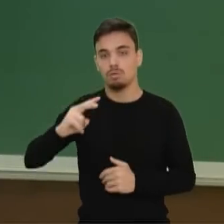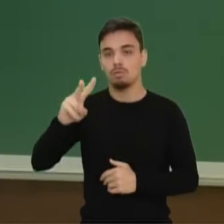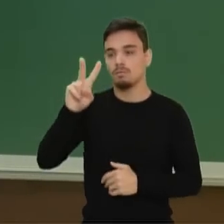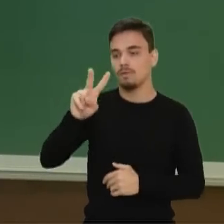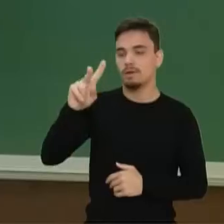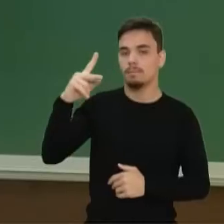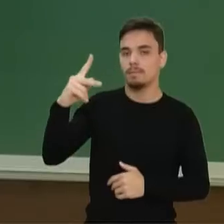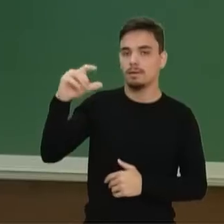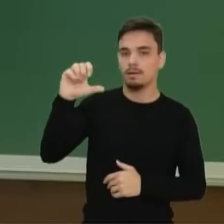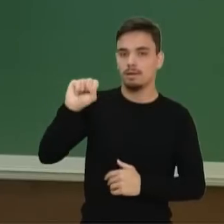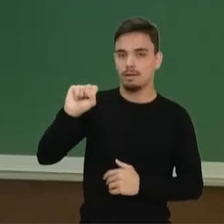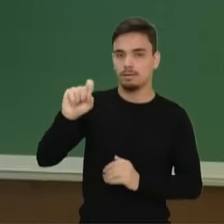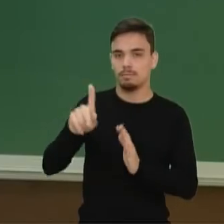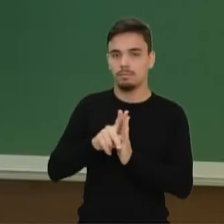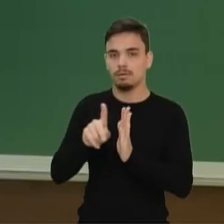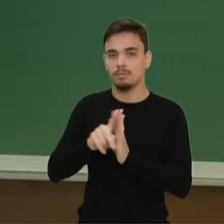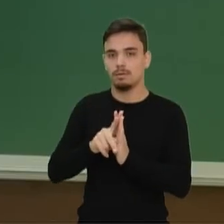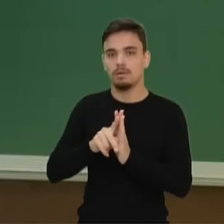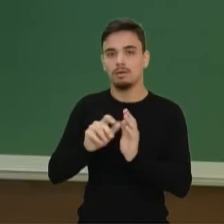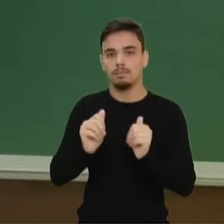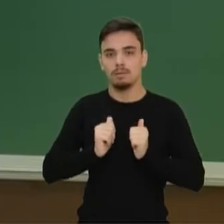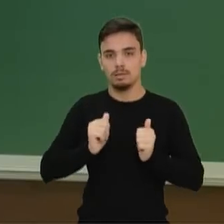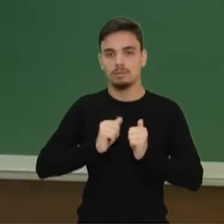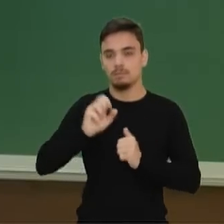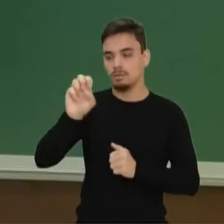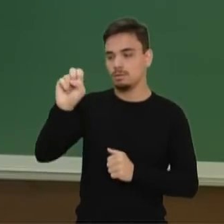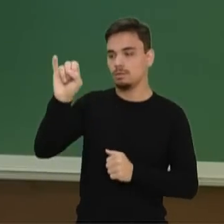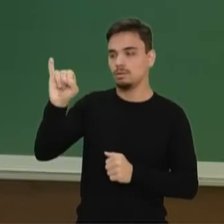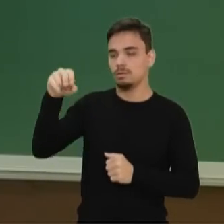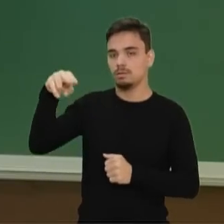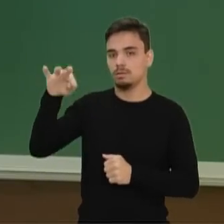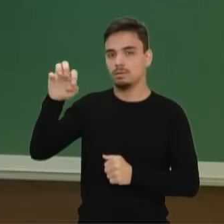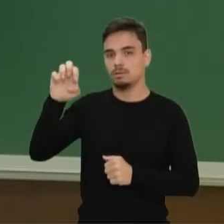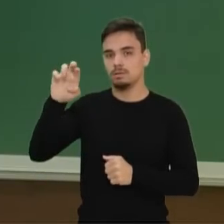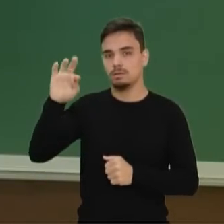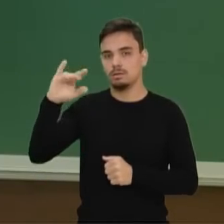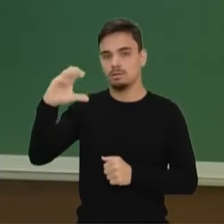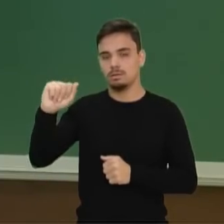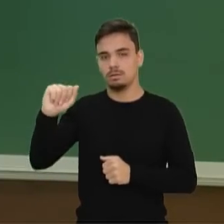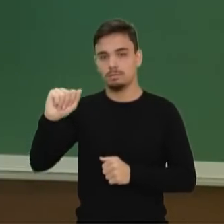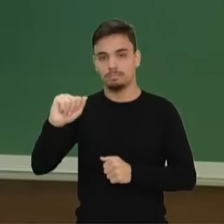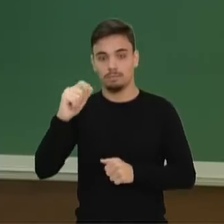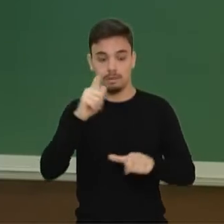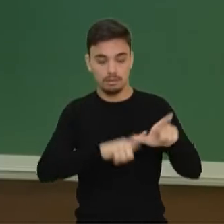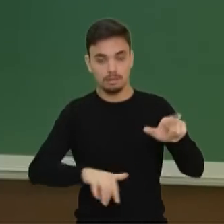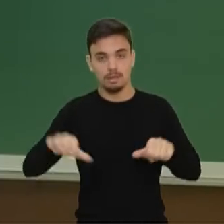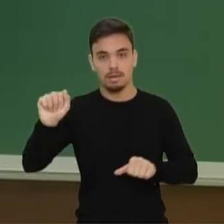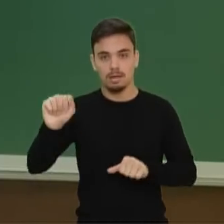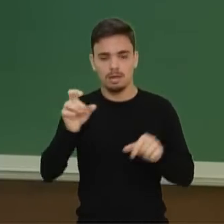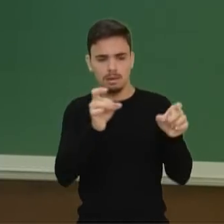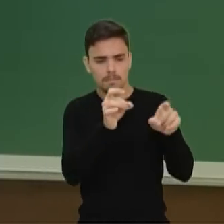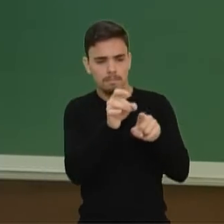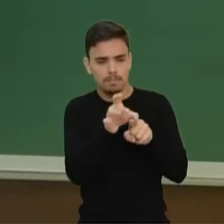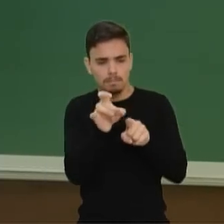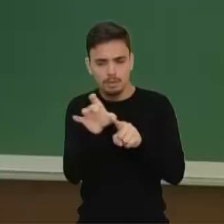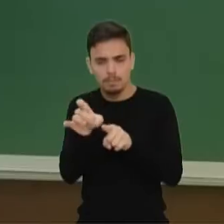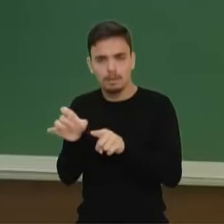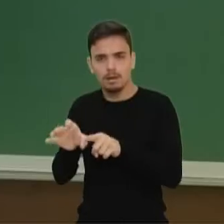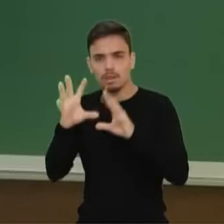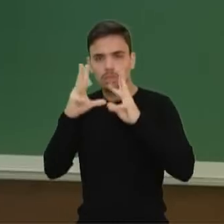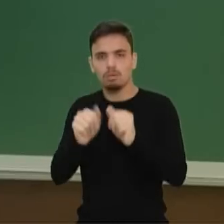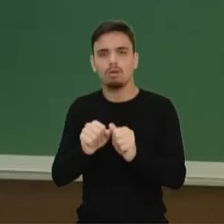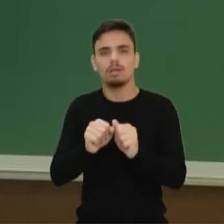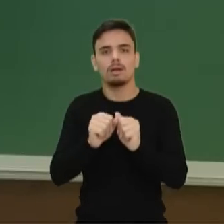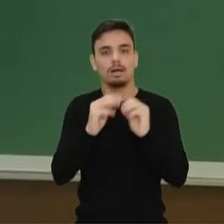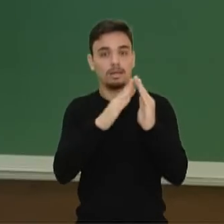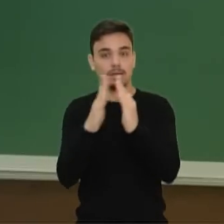para a passiva sintética. A. Alugaram-se todas as casas da vila.